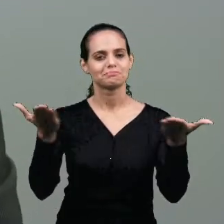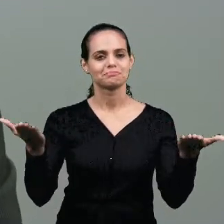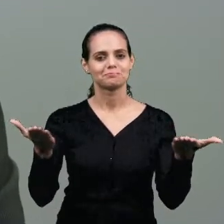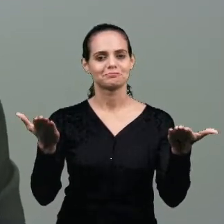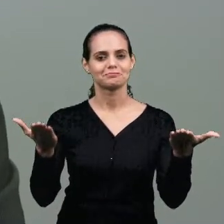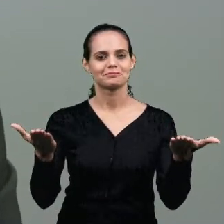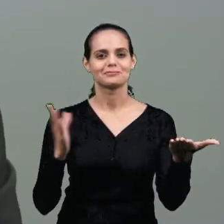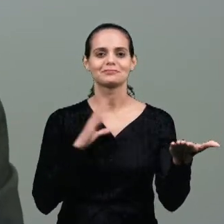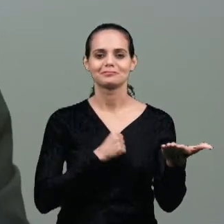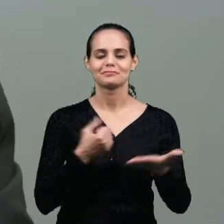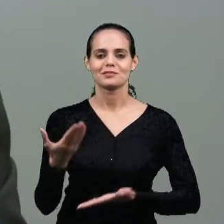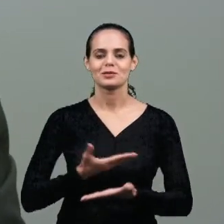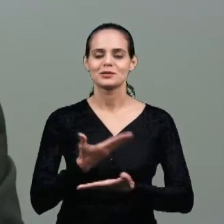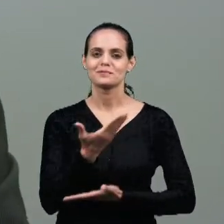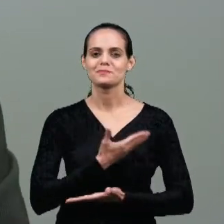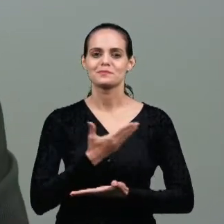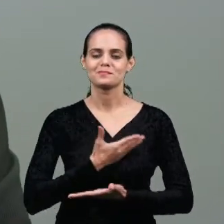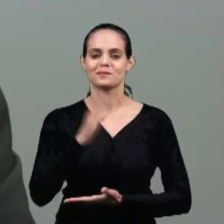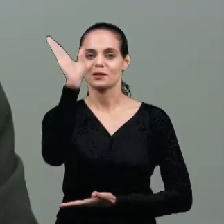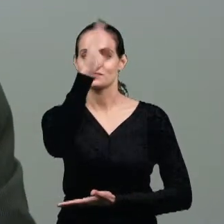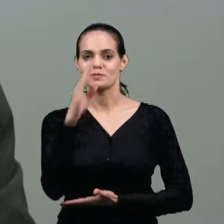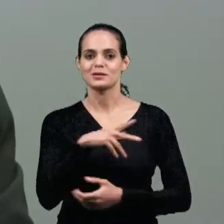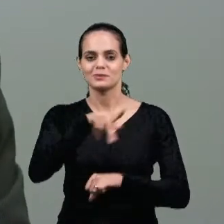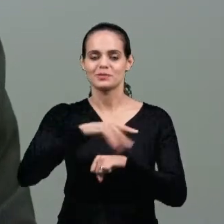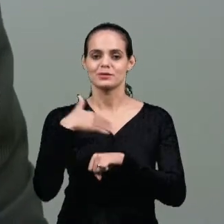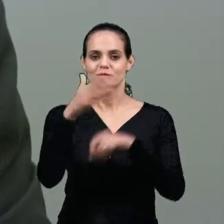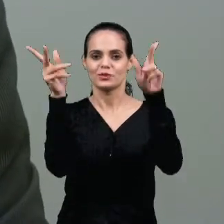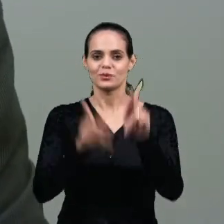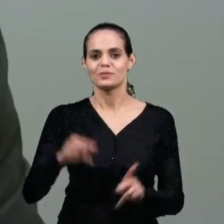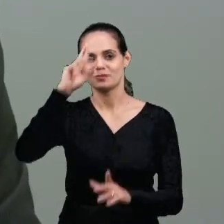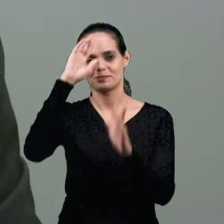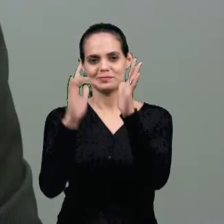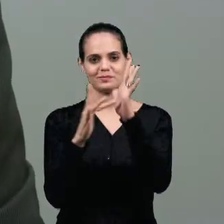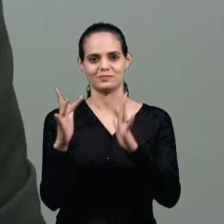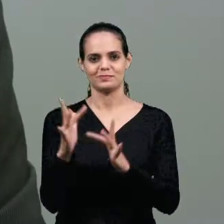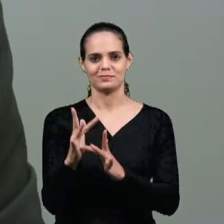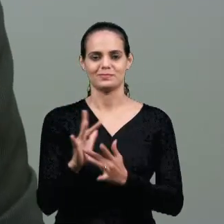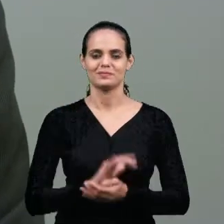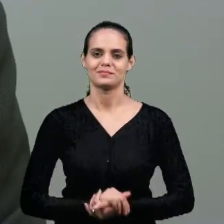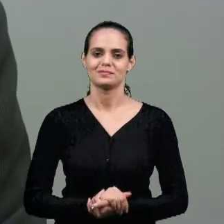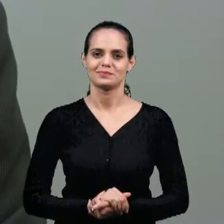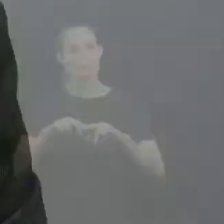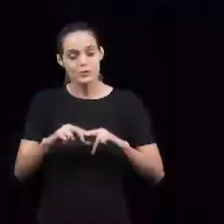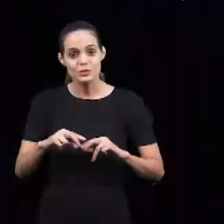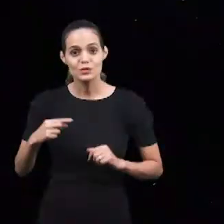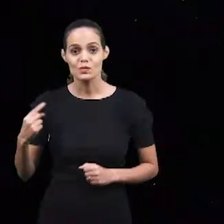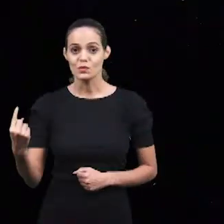amados, amigos e irmãos do Brasil e do exterior, com a paz do Senhor Jesus.